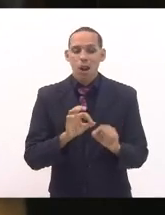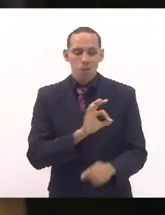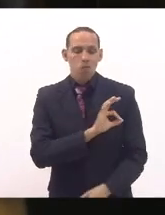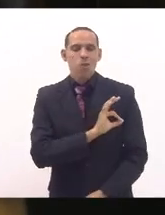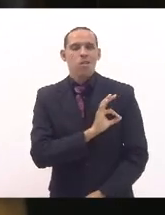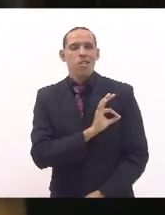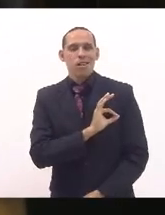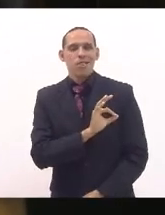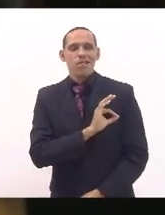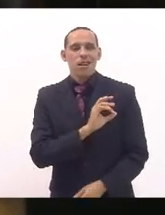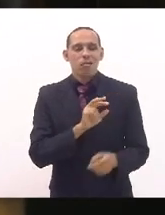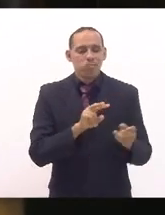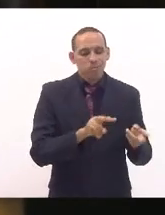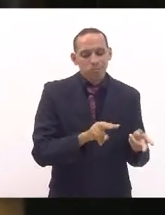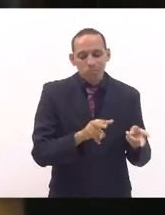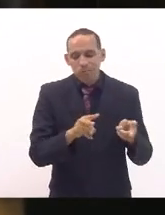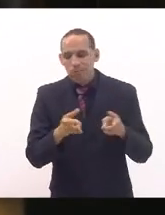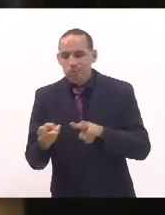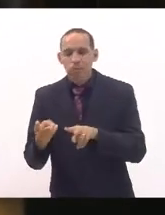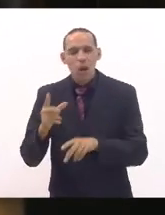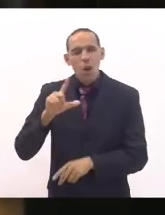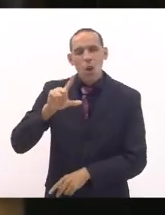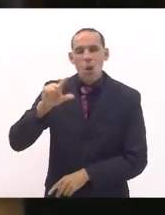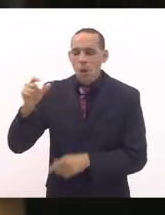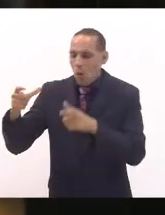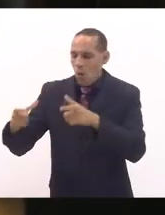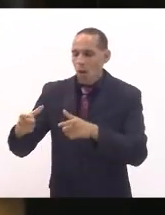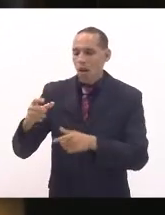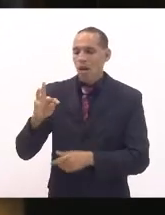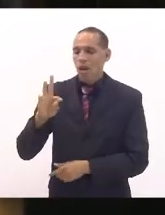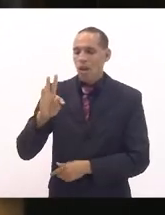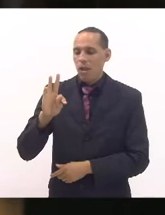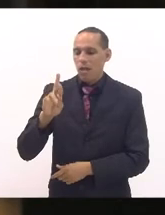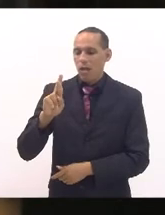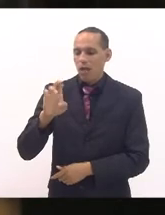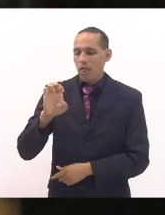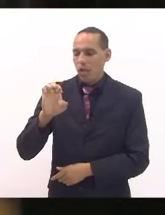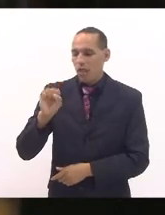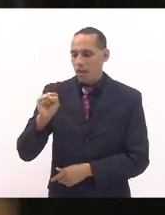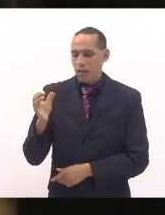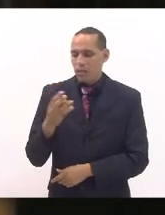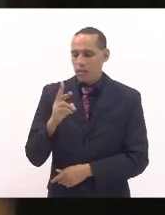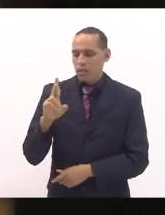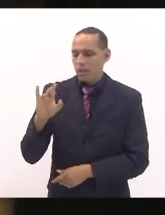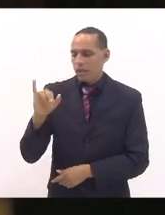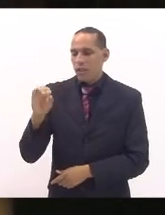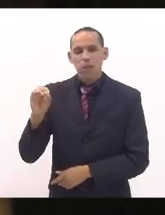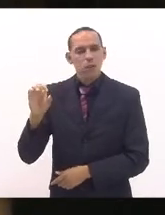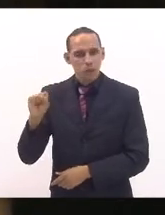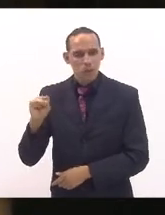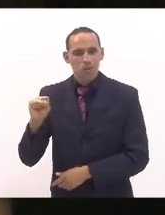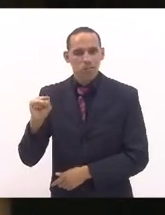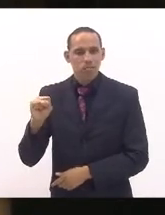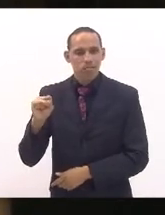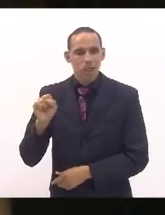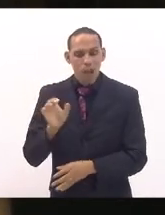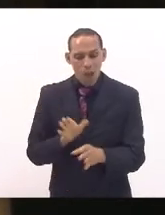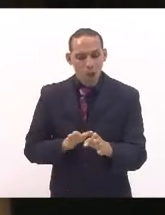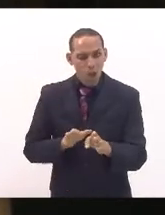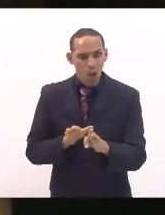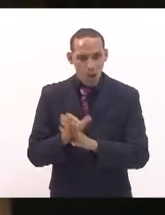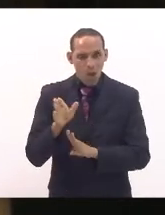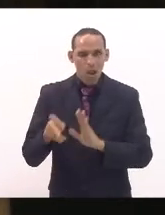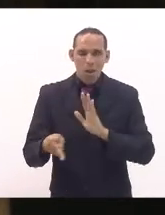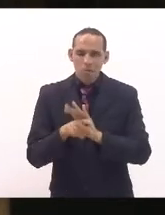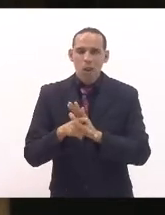policial para Três Rios, né? Aqui o registro de que o cumprimento da recomendação do